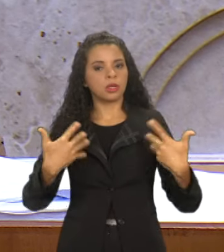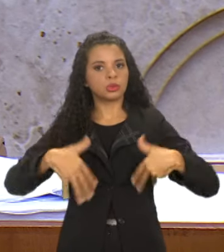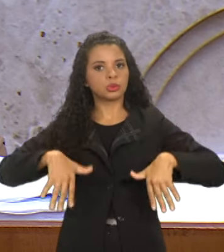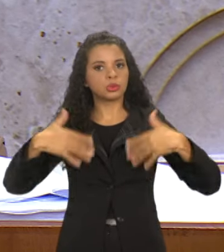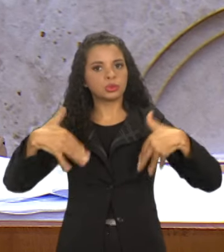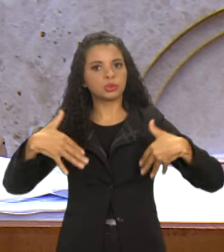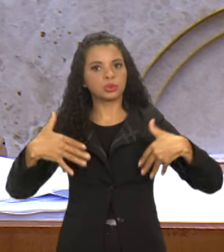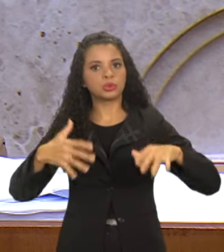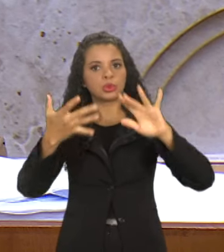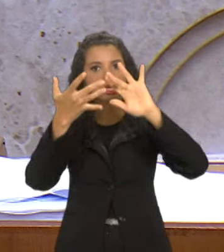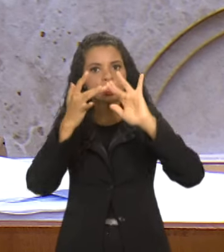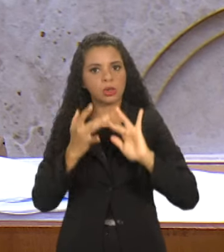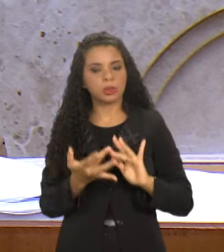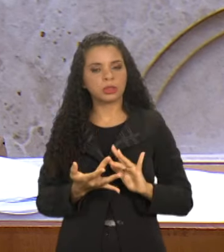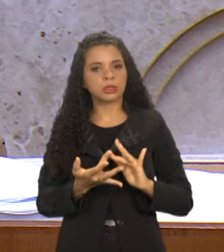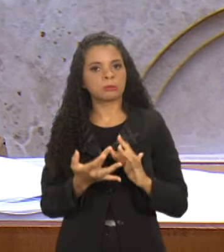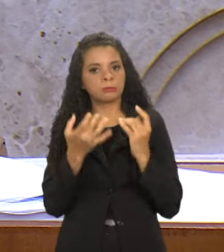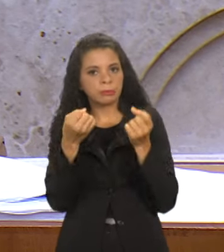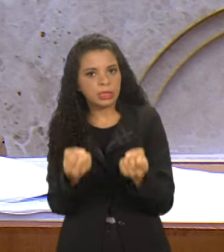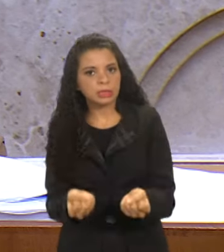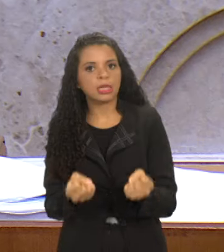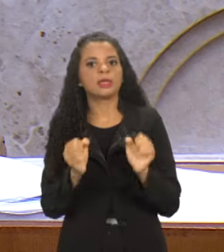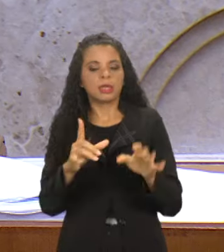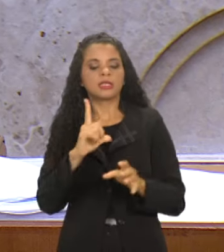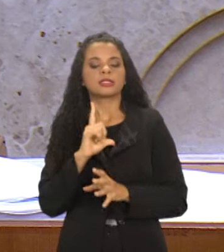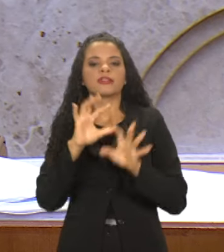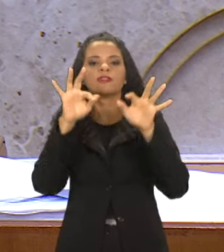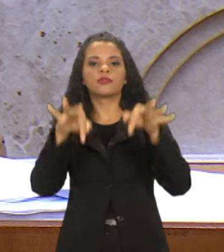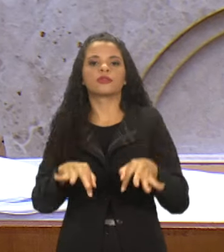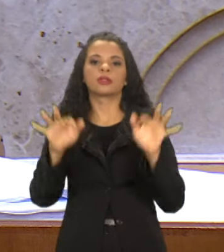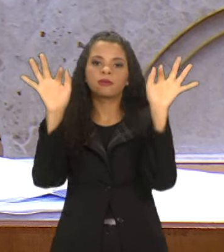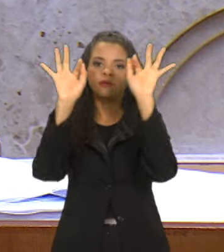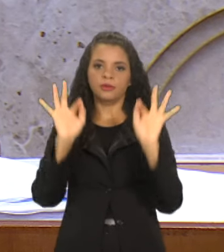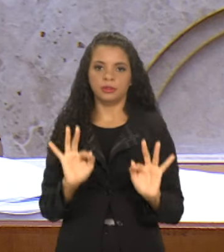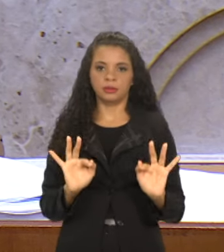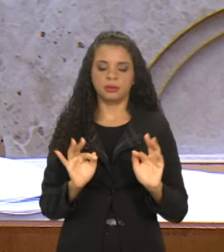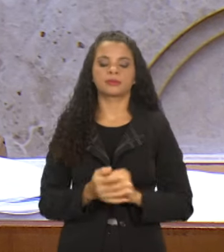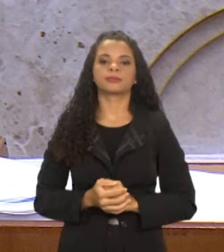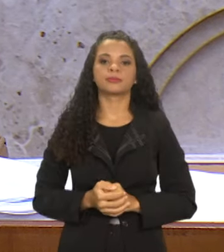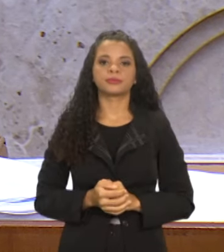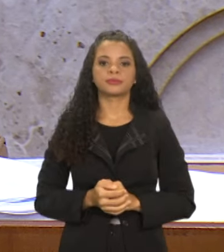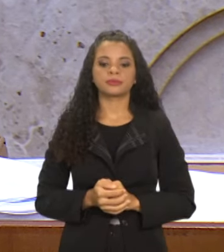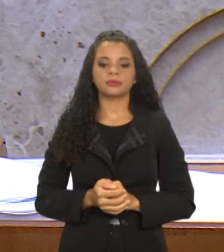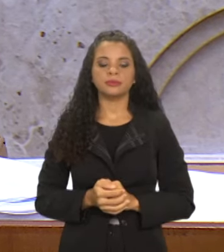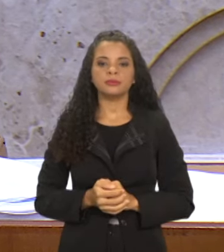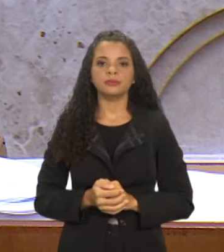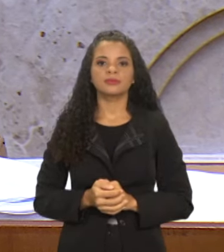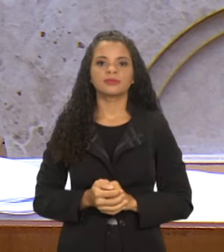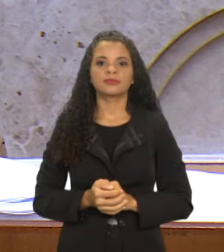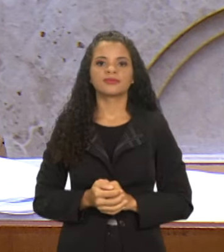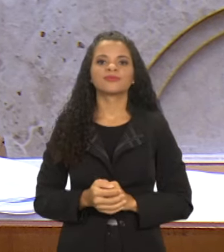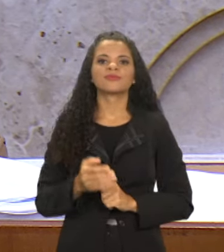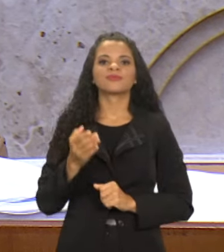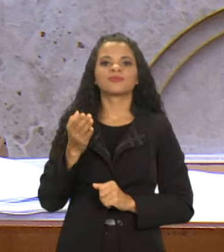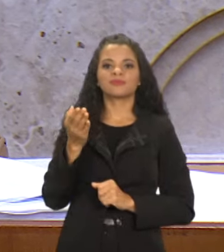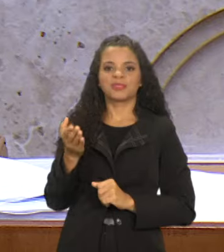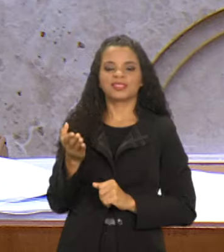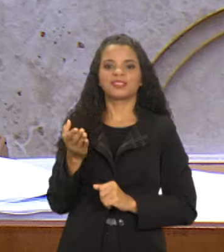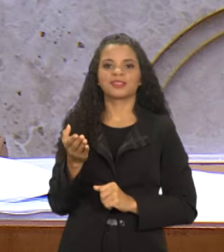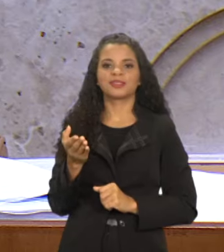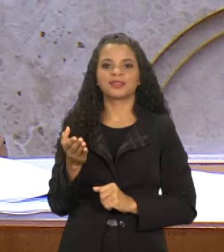árdua, que acho que teve um final feliz. Ministro André Mendonça, muito, muito boa tarde a Vossa